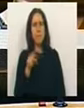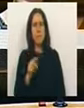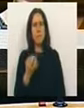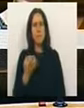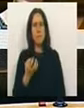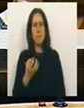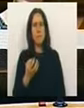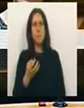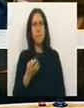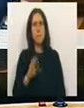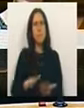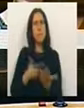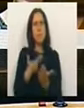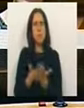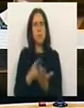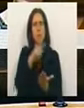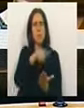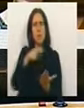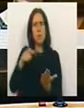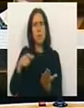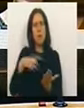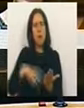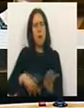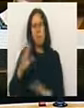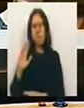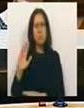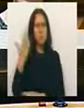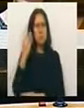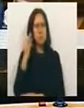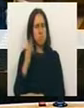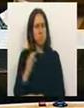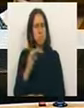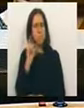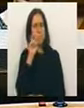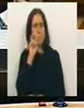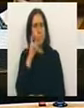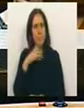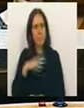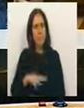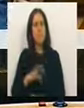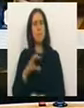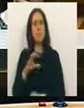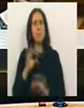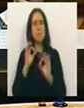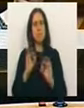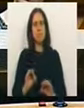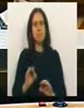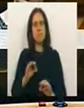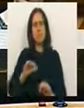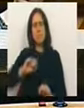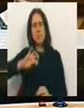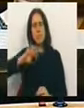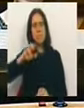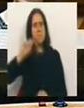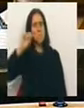segundo os proponentes é questão maiúscula de maior envergadura e estrangulamento mais severos que a região